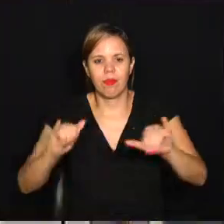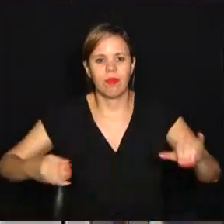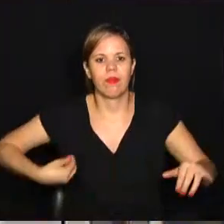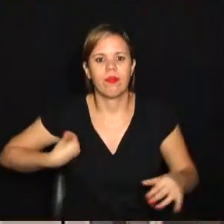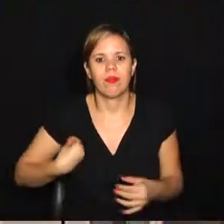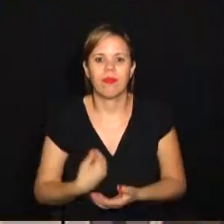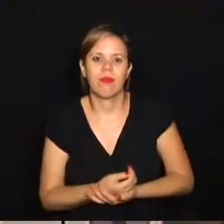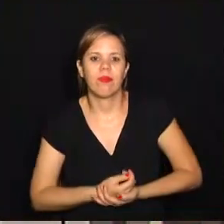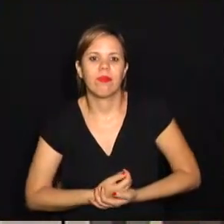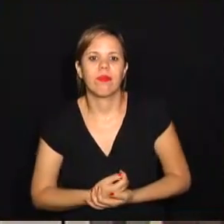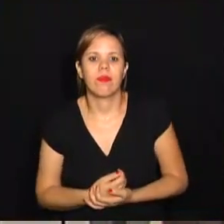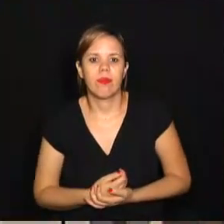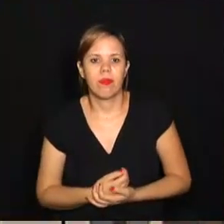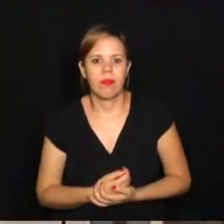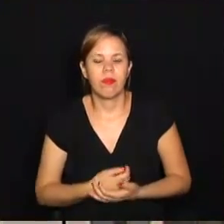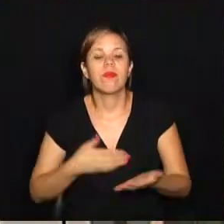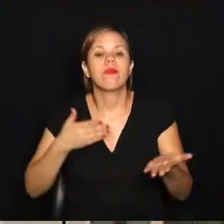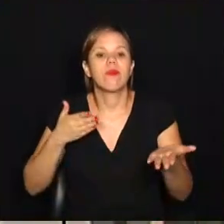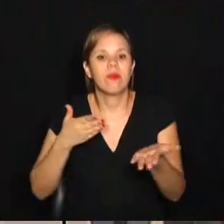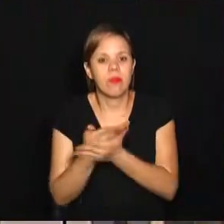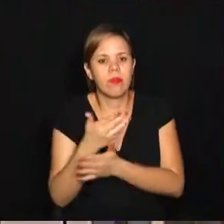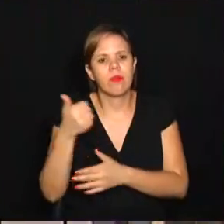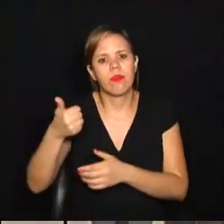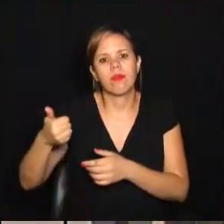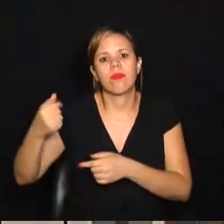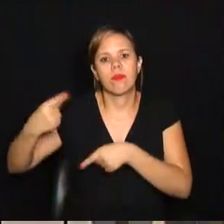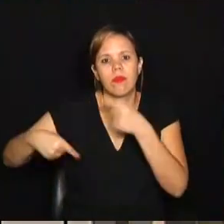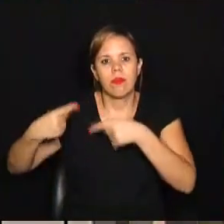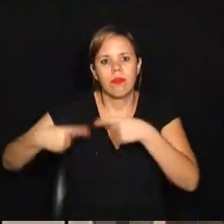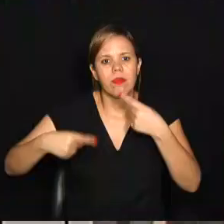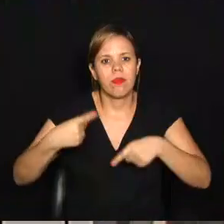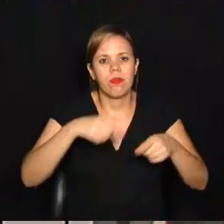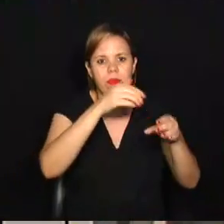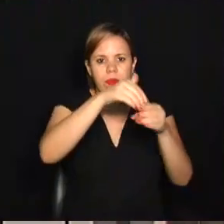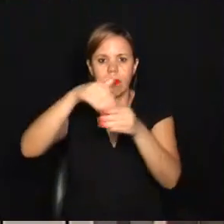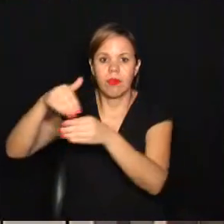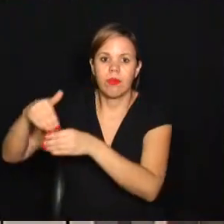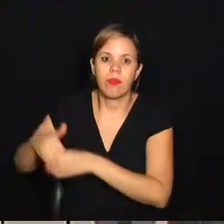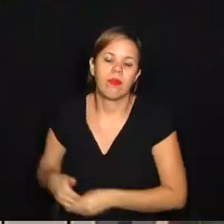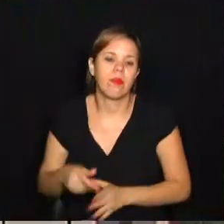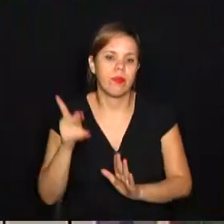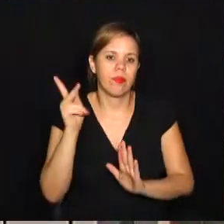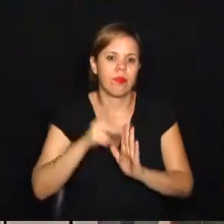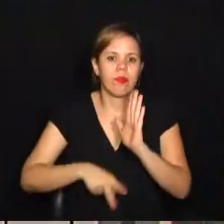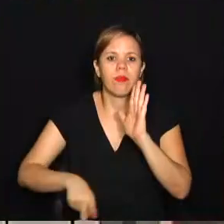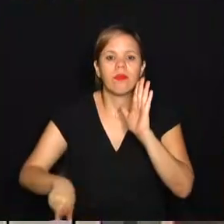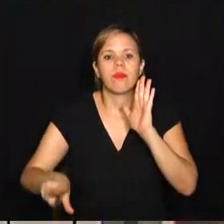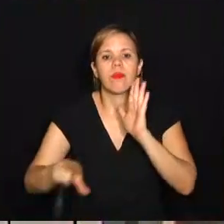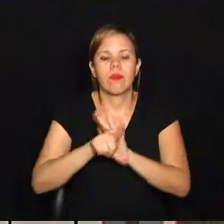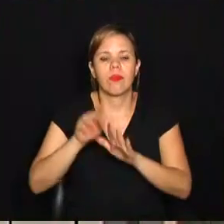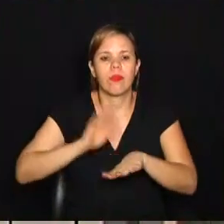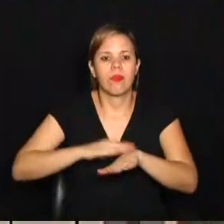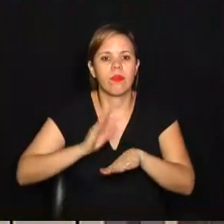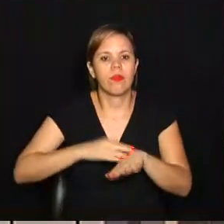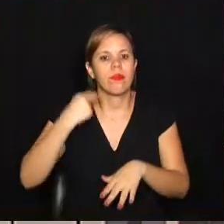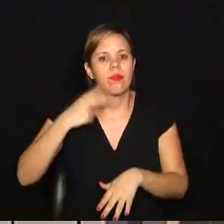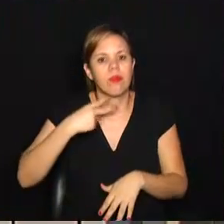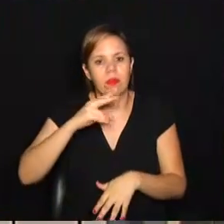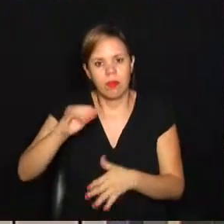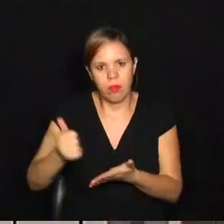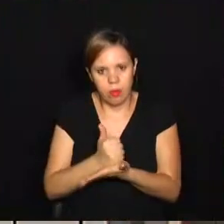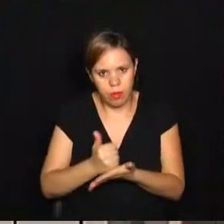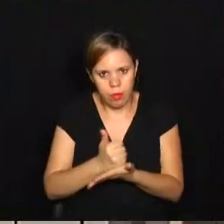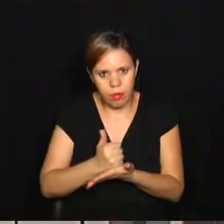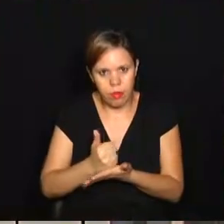vivo. Foi aprovado em turno único de discussão e votação o projeto de lei de autoria dos vereadores Jorge